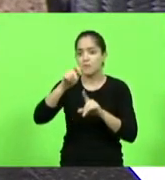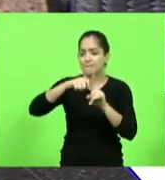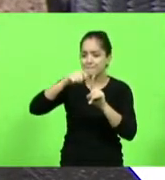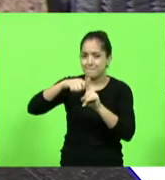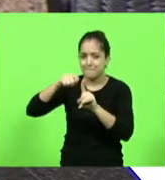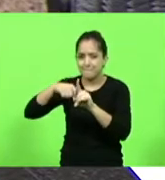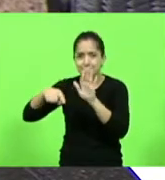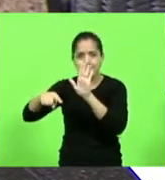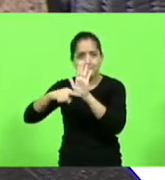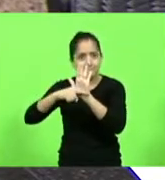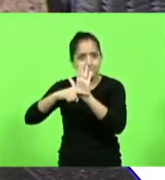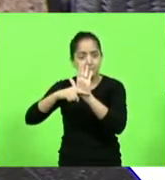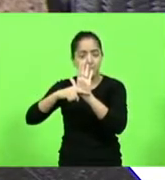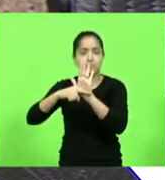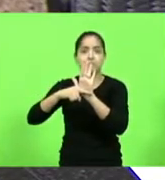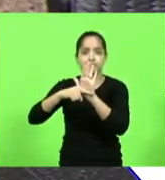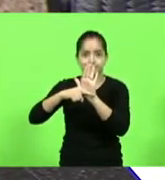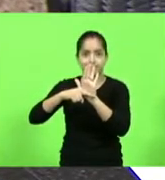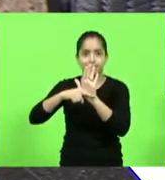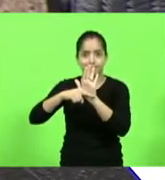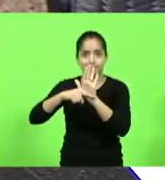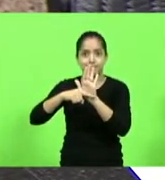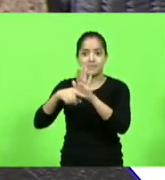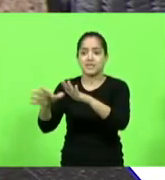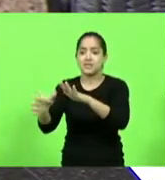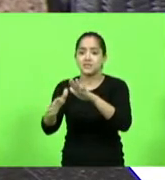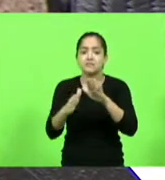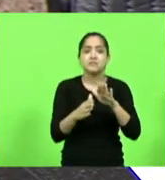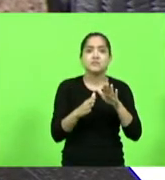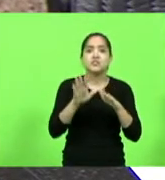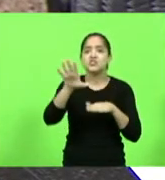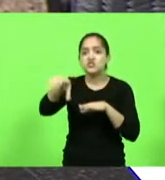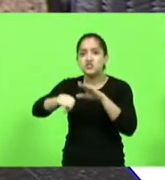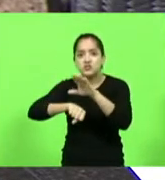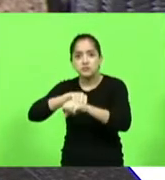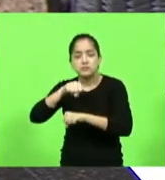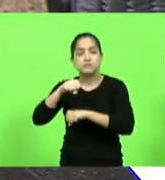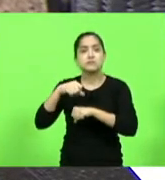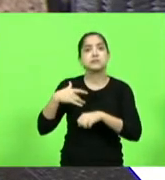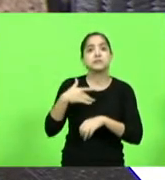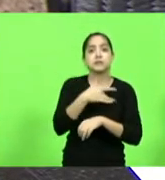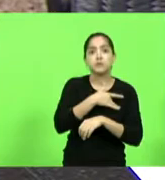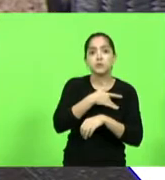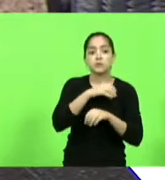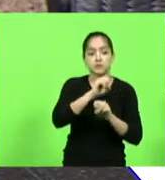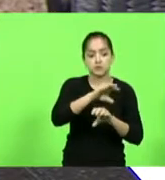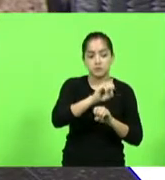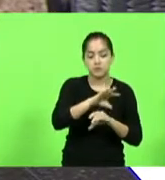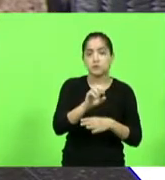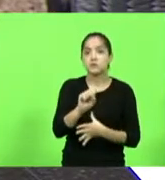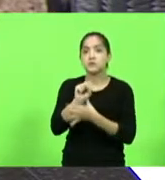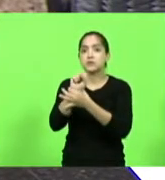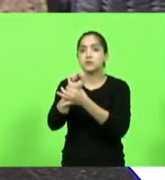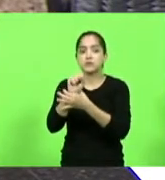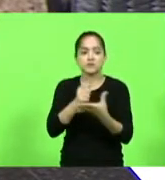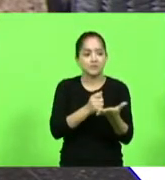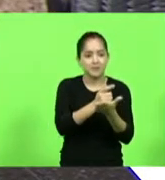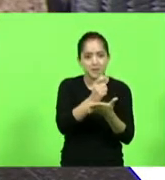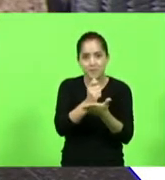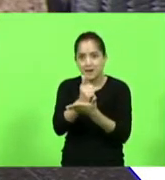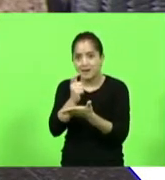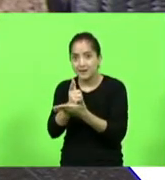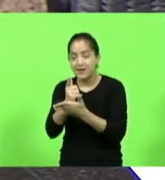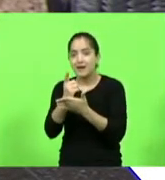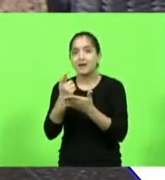déficit. Um buraco que tira dinheiro da saúde, da educação, da segurança, para pagar déficit